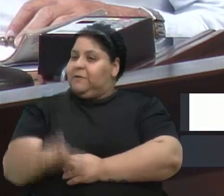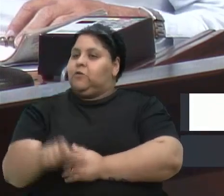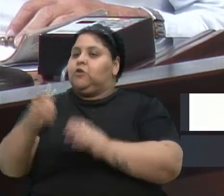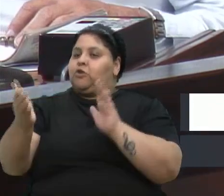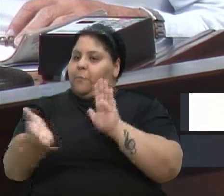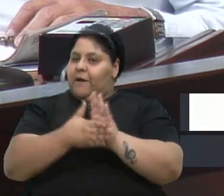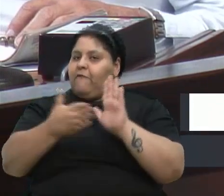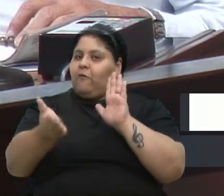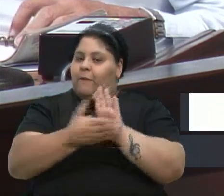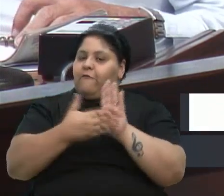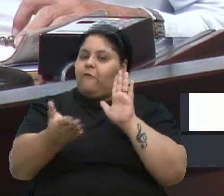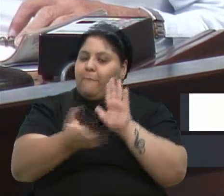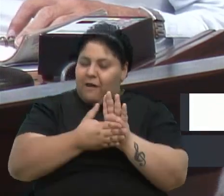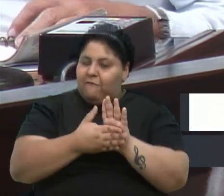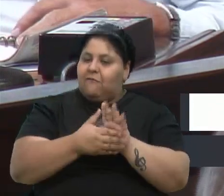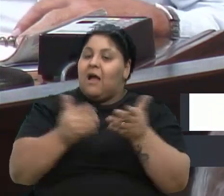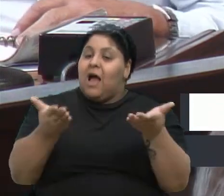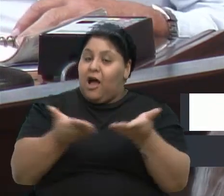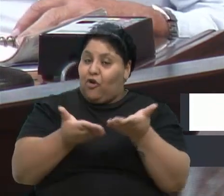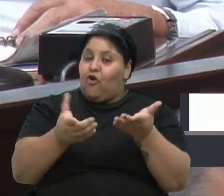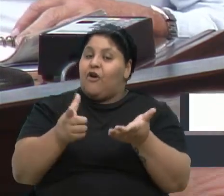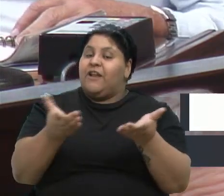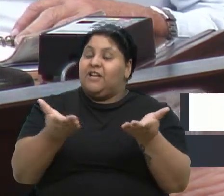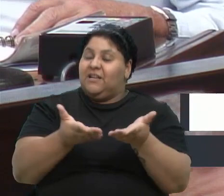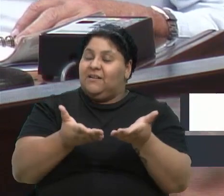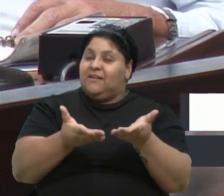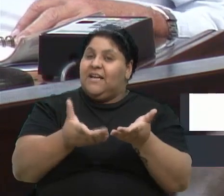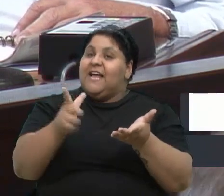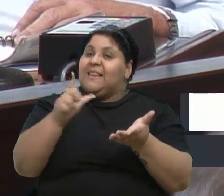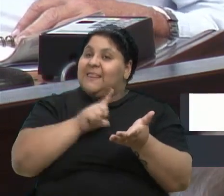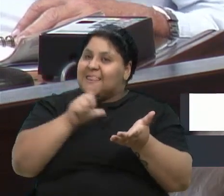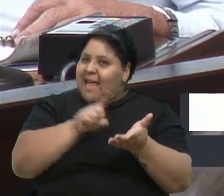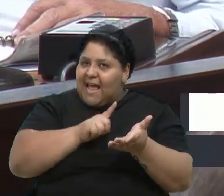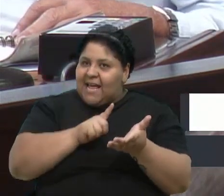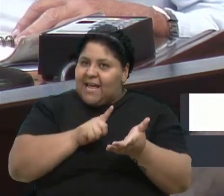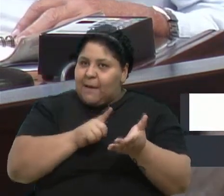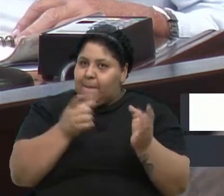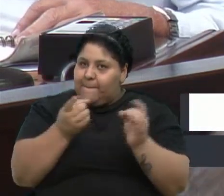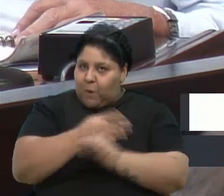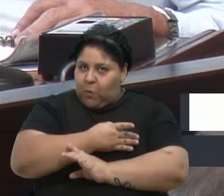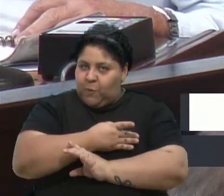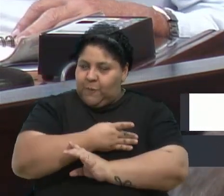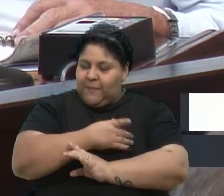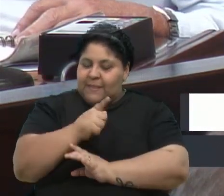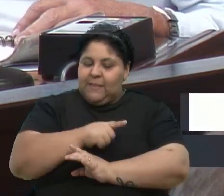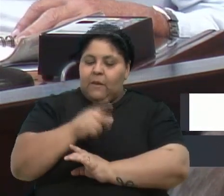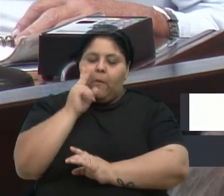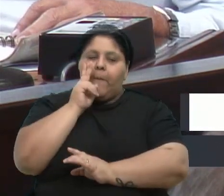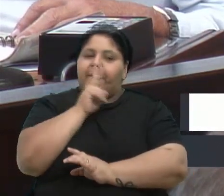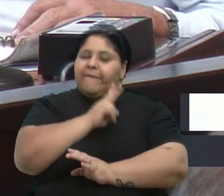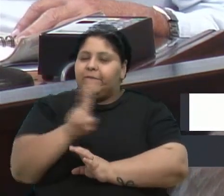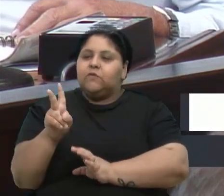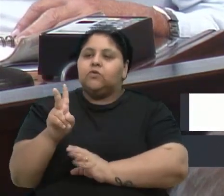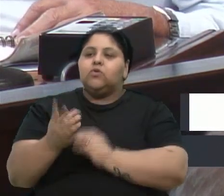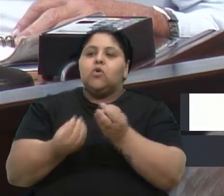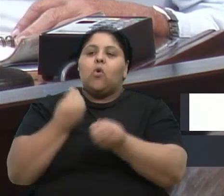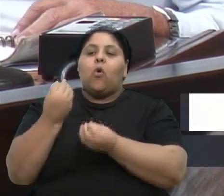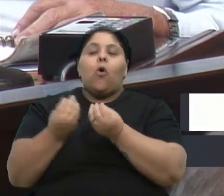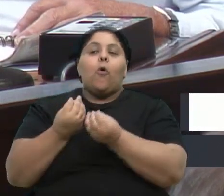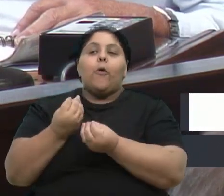ali, e ali já está já em todo vapor, e nós temos visto o quanto isso